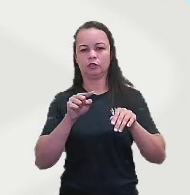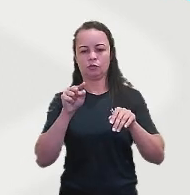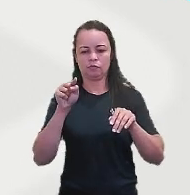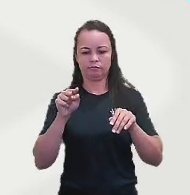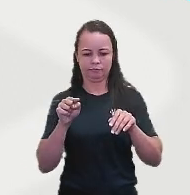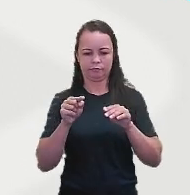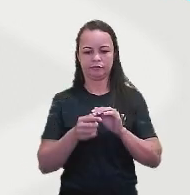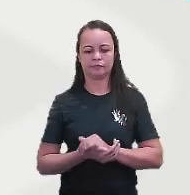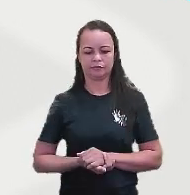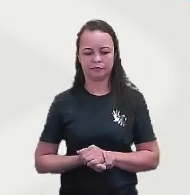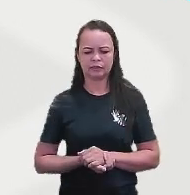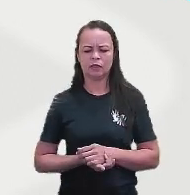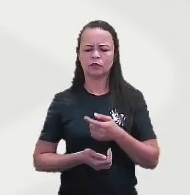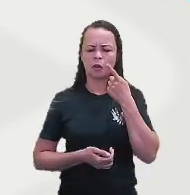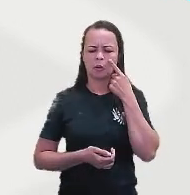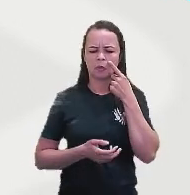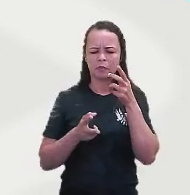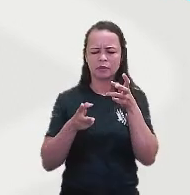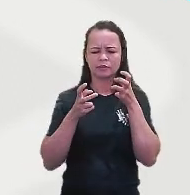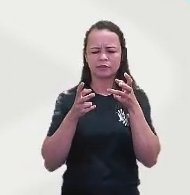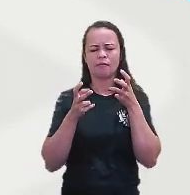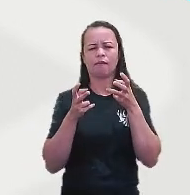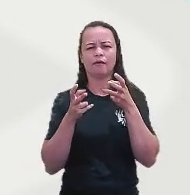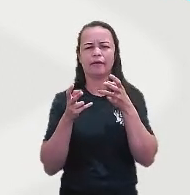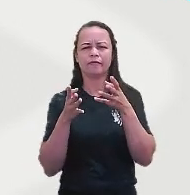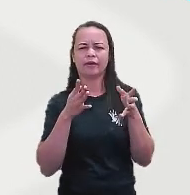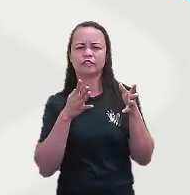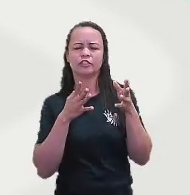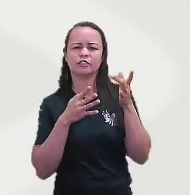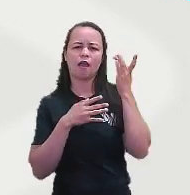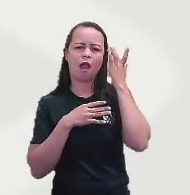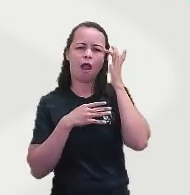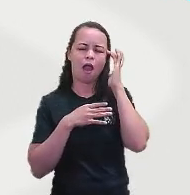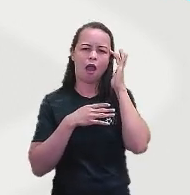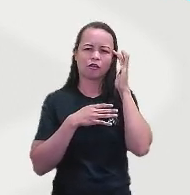gente olha assim essa questão, a gente pensa que é difícil, mas ó,